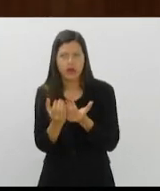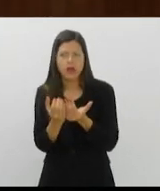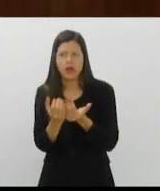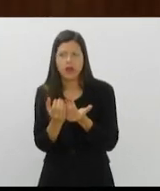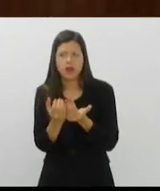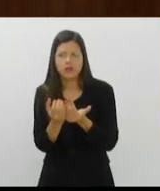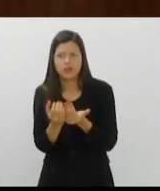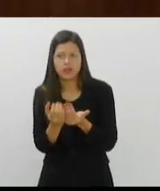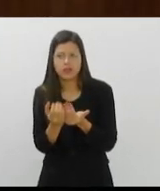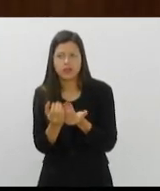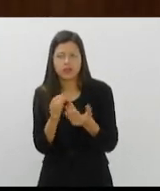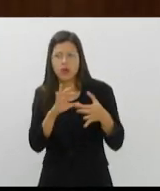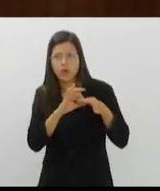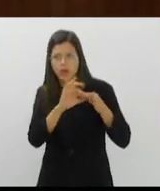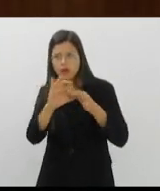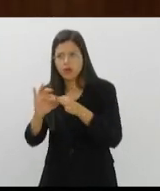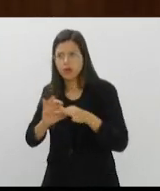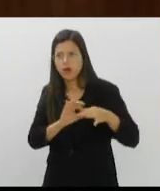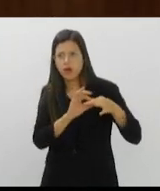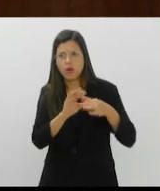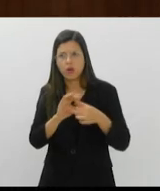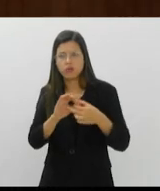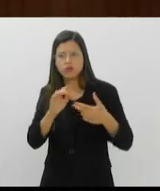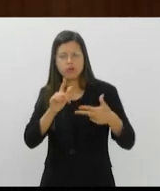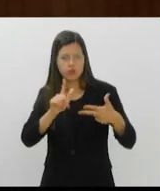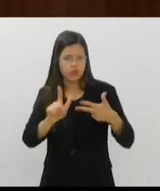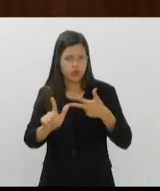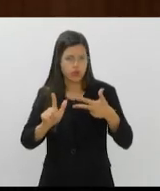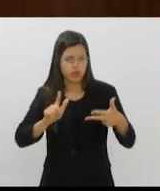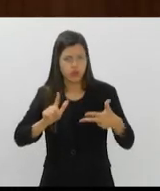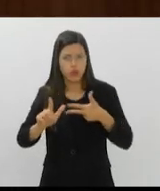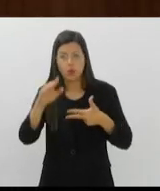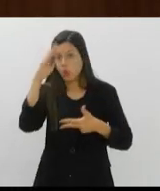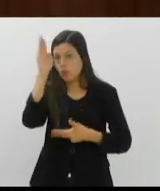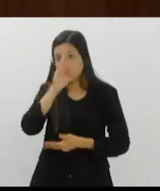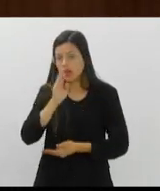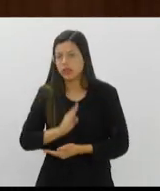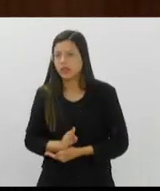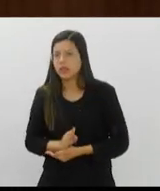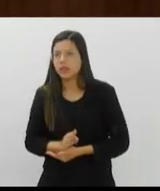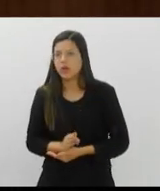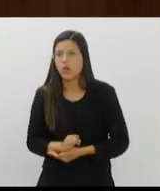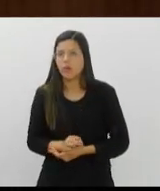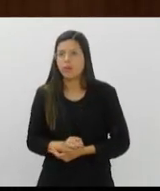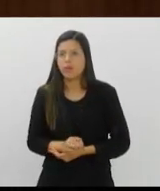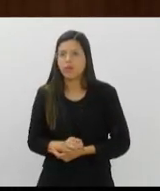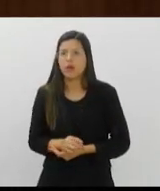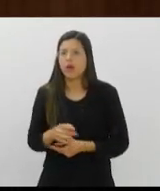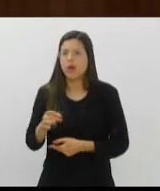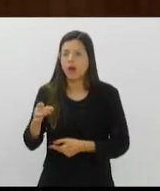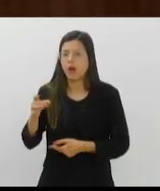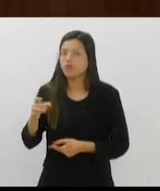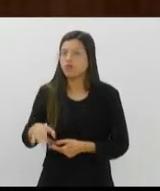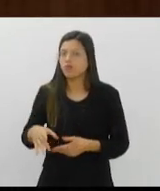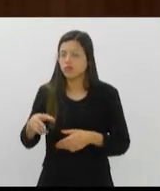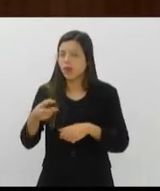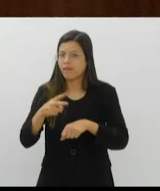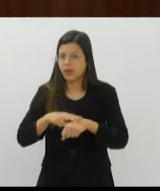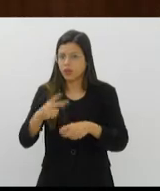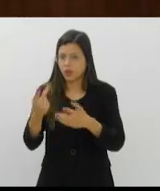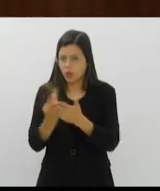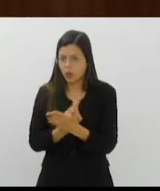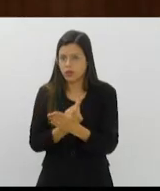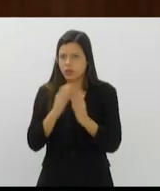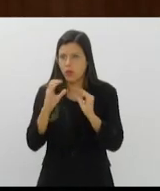dos Legisladores e Legislativos do Brasil. A última vez que o Rio de Janeiro sediou a conferência